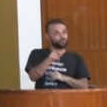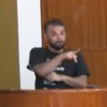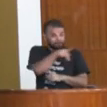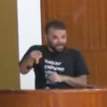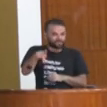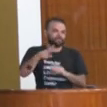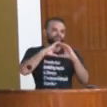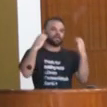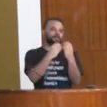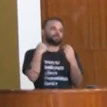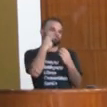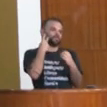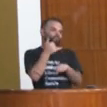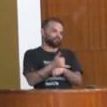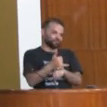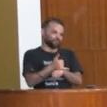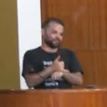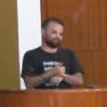Casa.